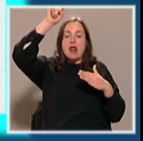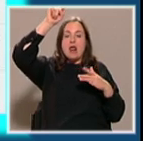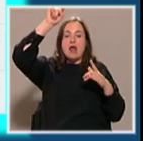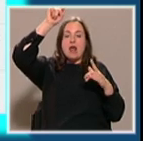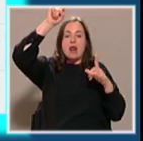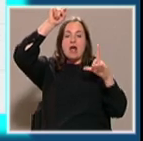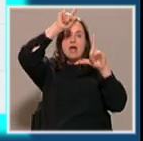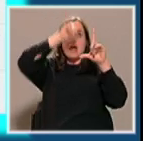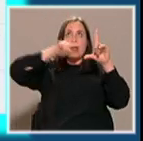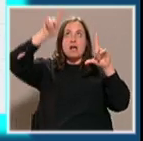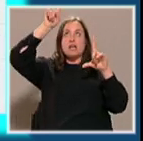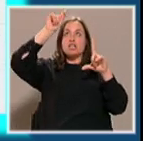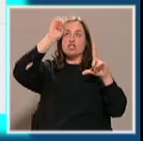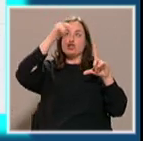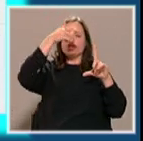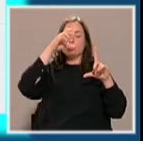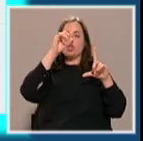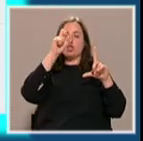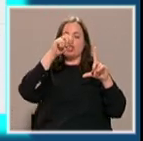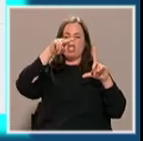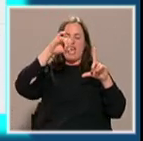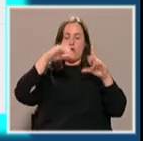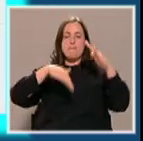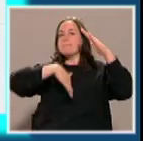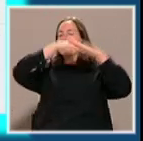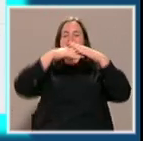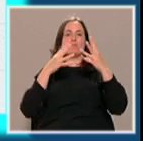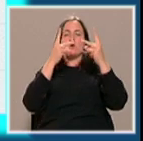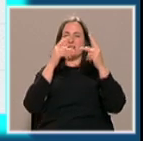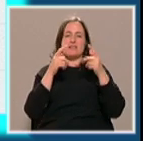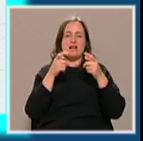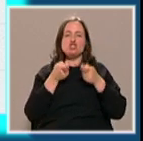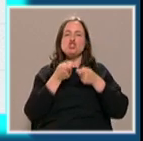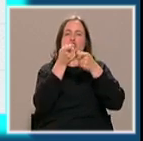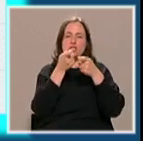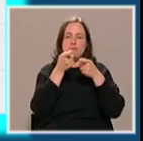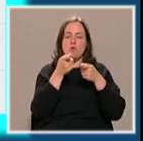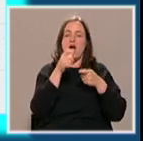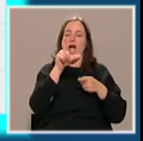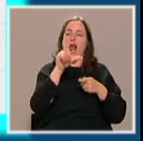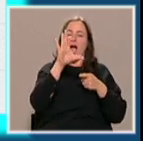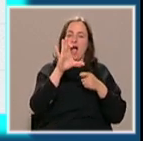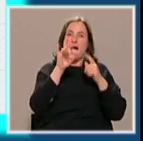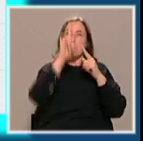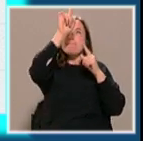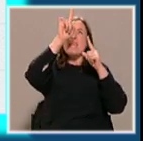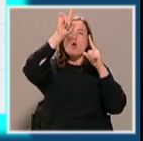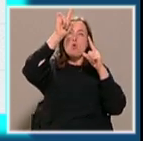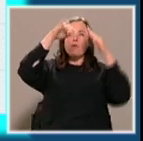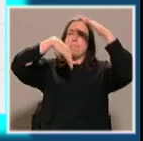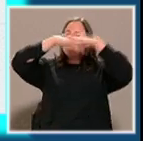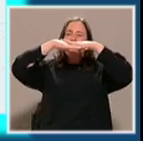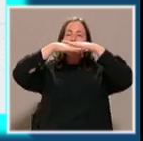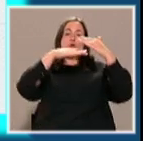a quantidade máxima de estrogénios vai disputar um pico de LH e vai ser este pico de LH o responsável